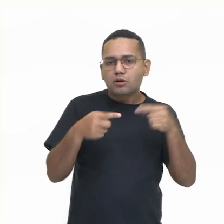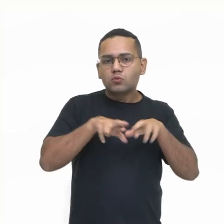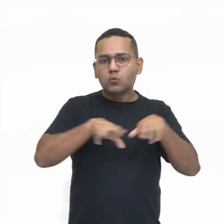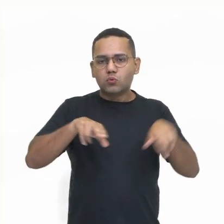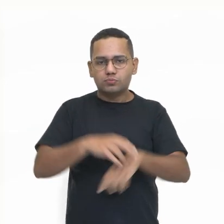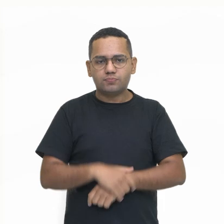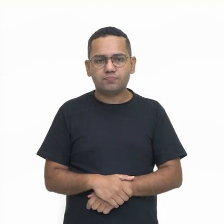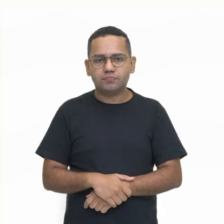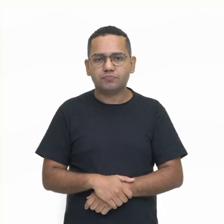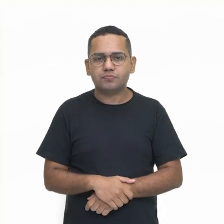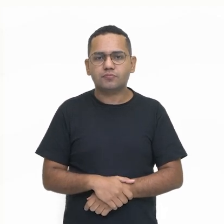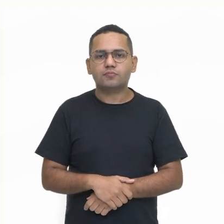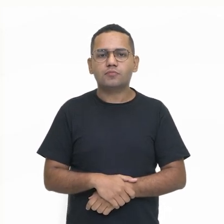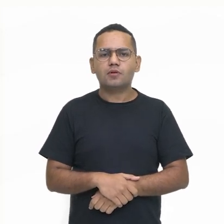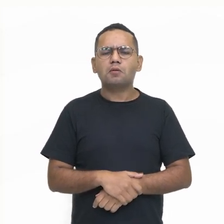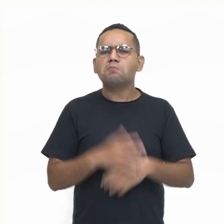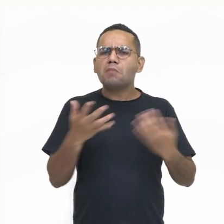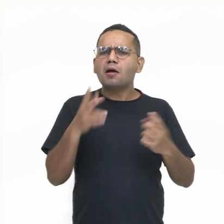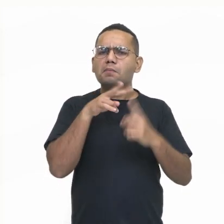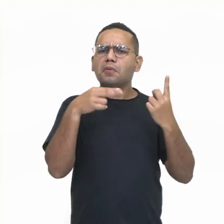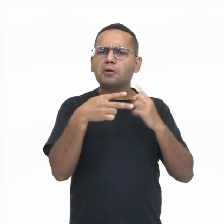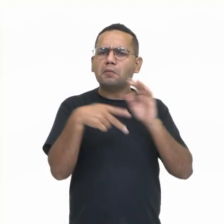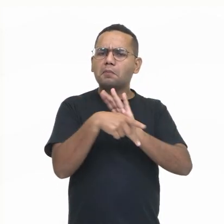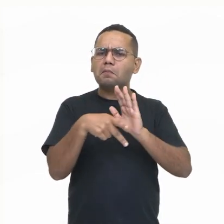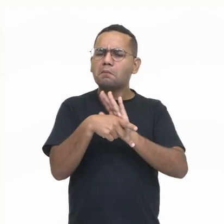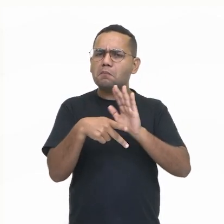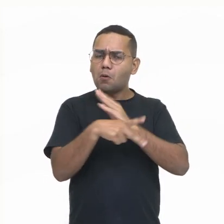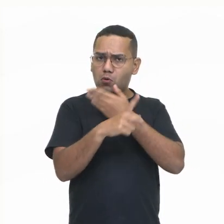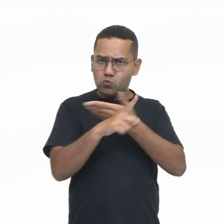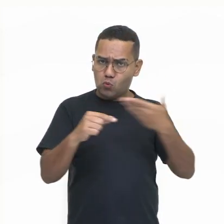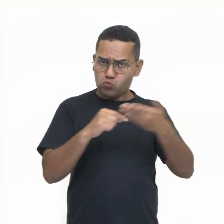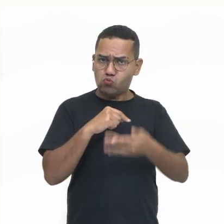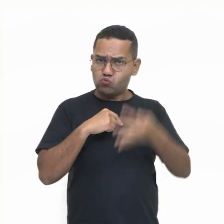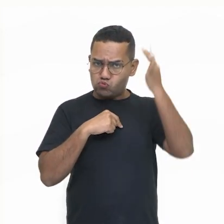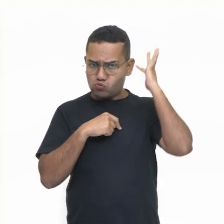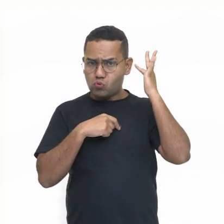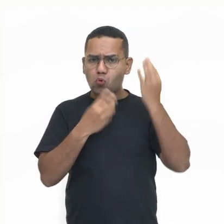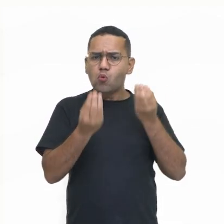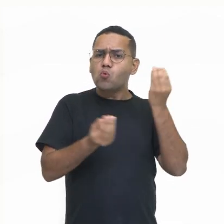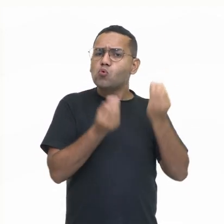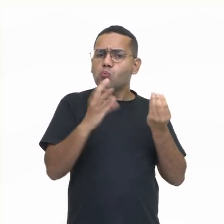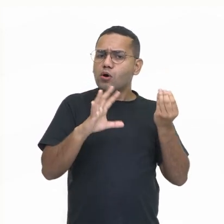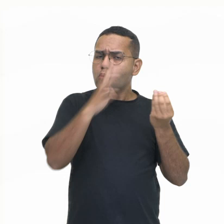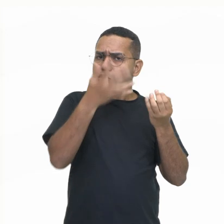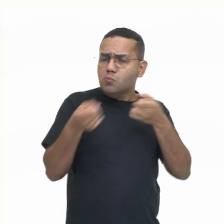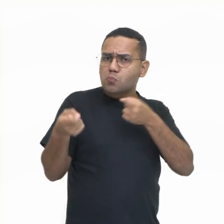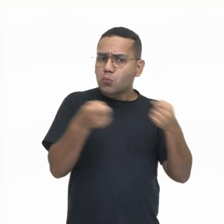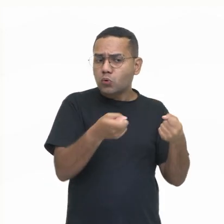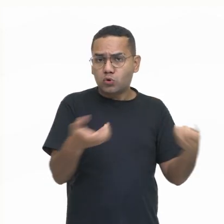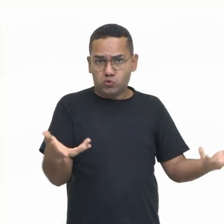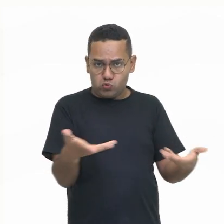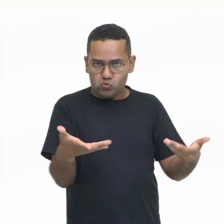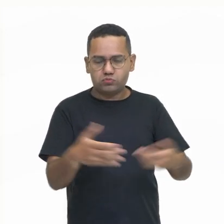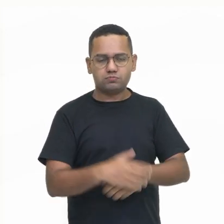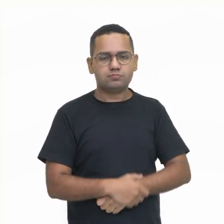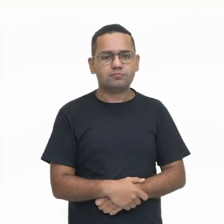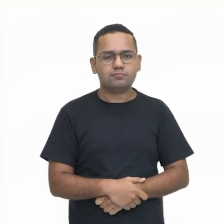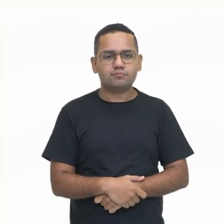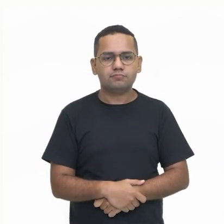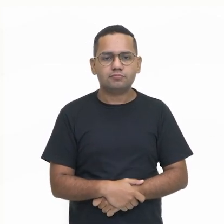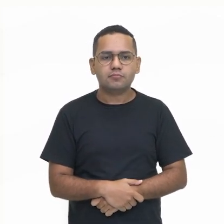Como é exercido o poder para Foucault na sociedade moderna? Foucault, ele diz que o